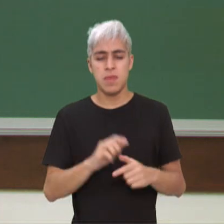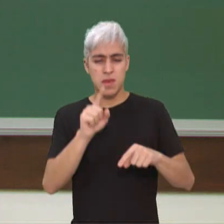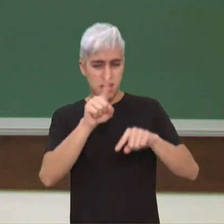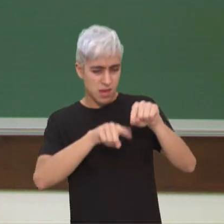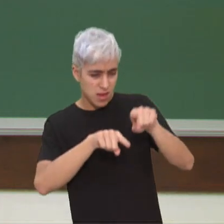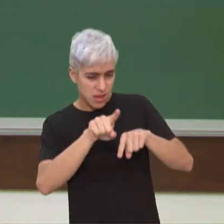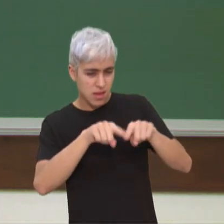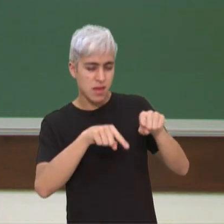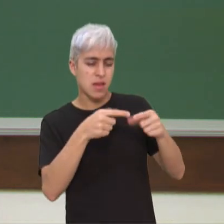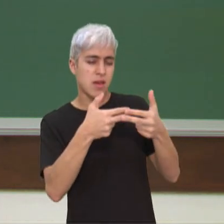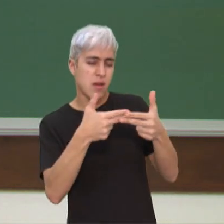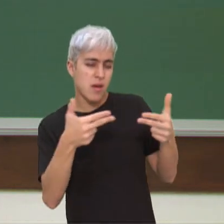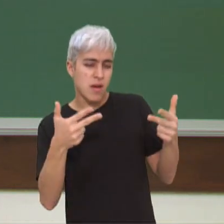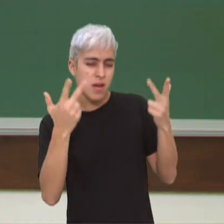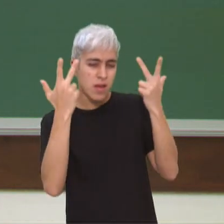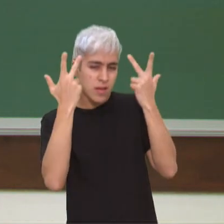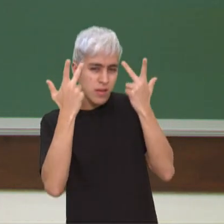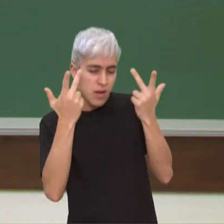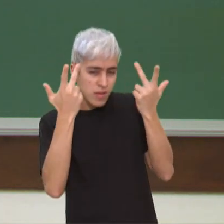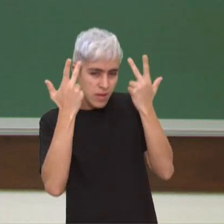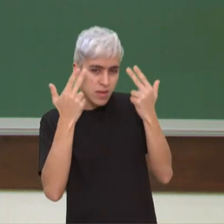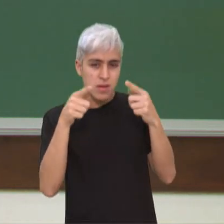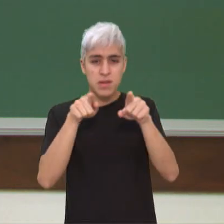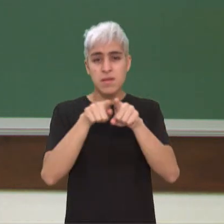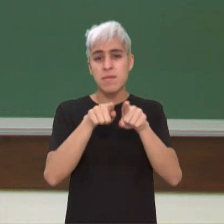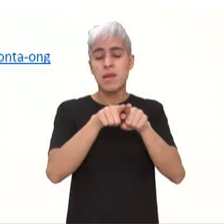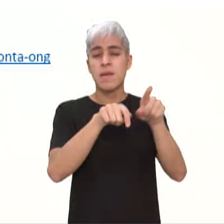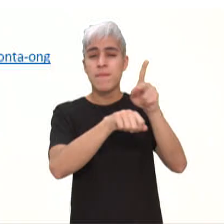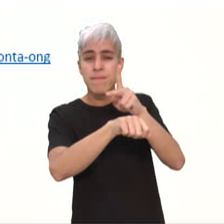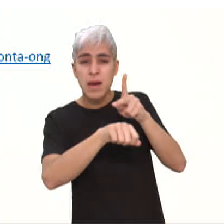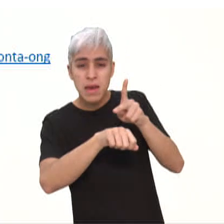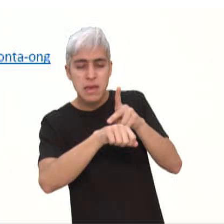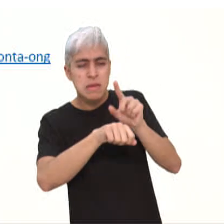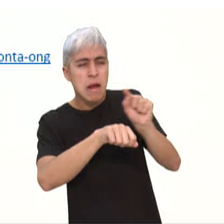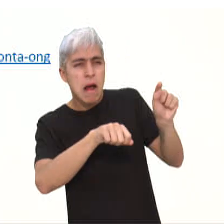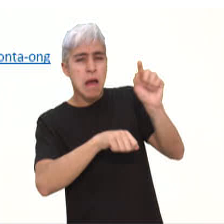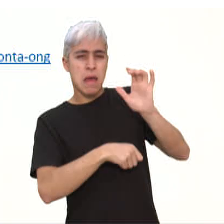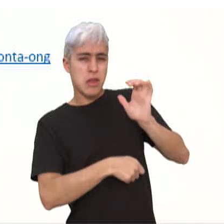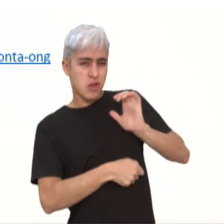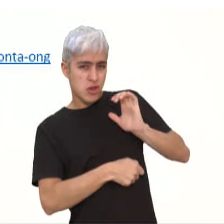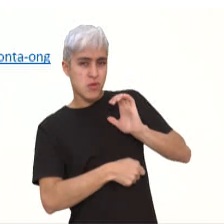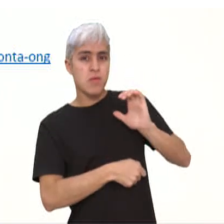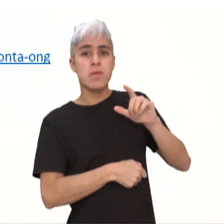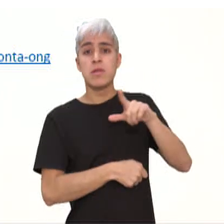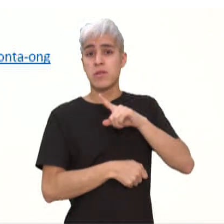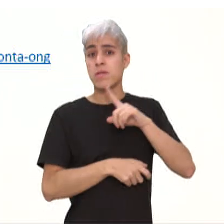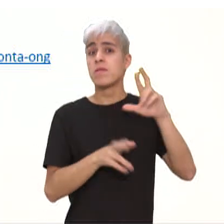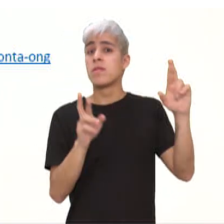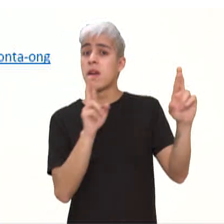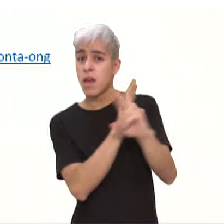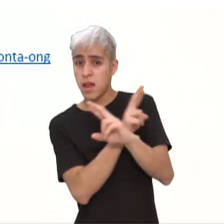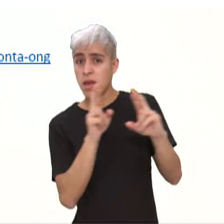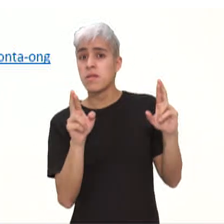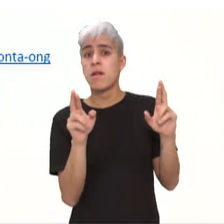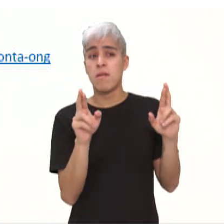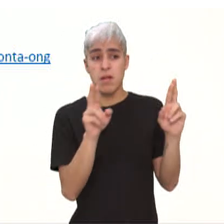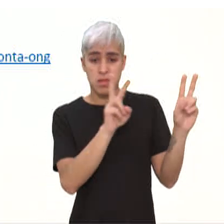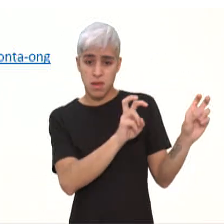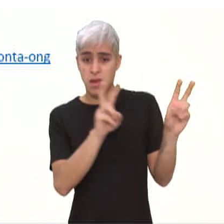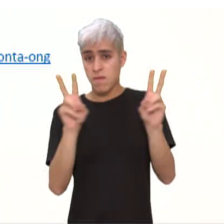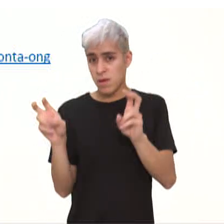Recursos naturais e países ricos. Existe aí uma relação entre